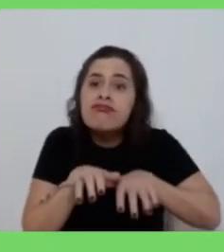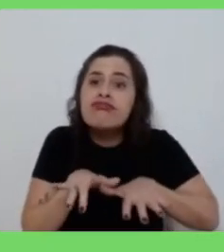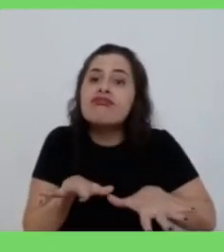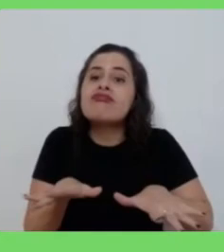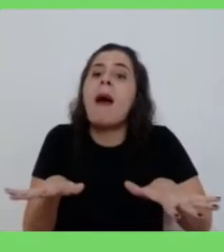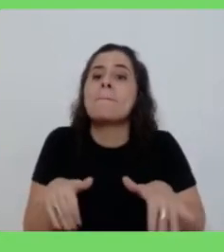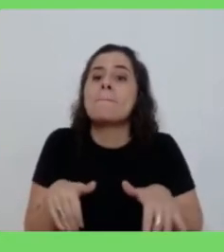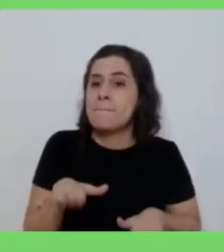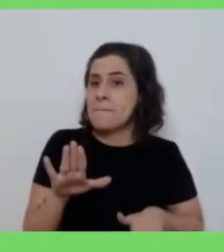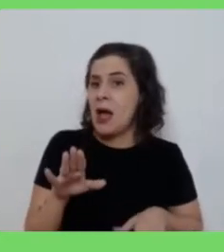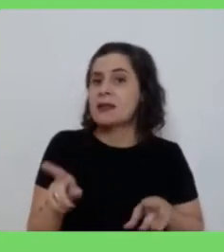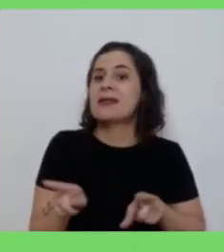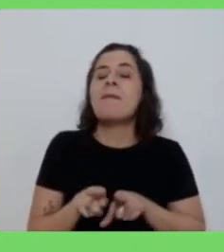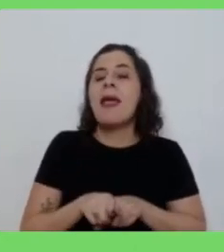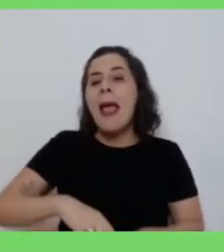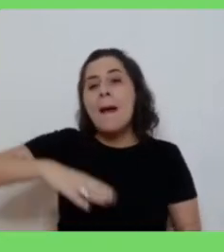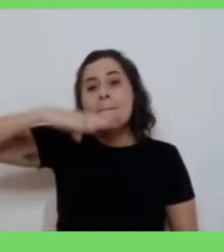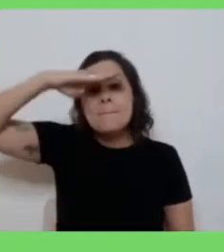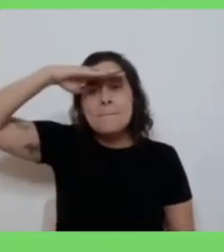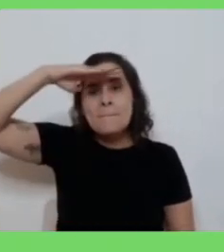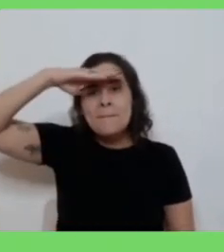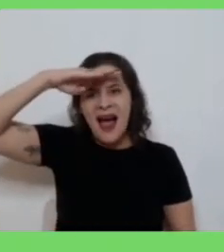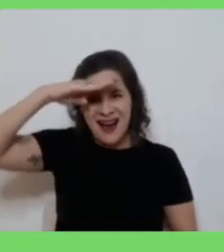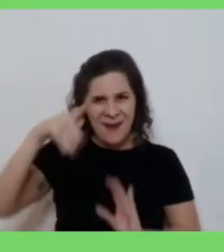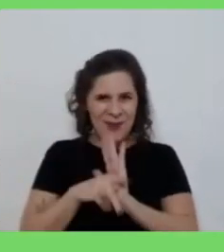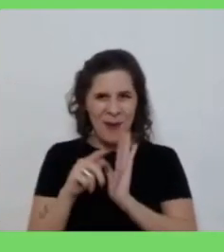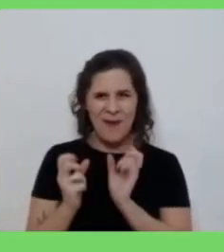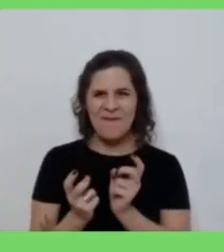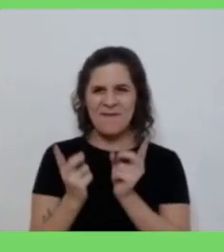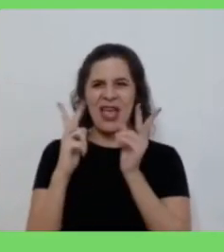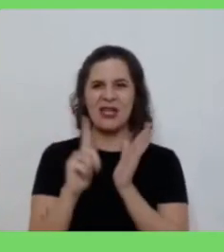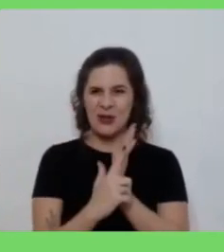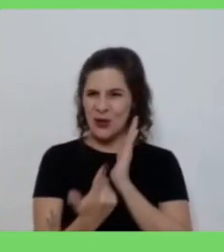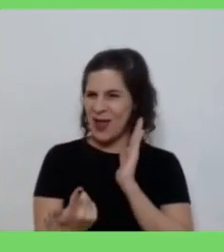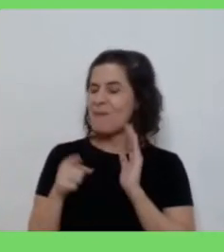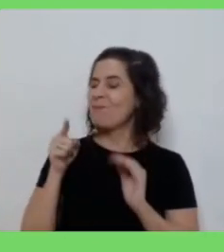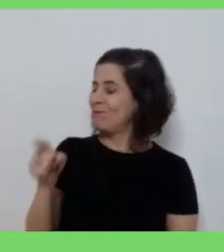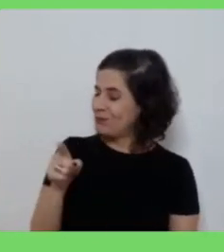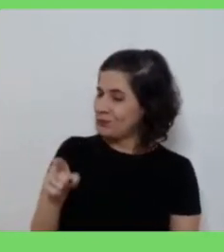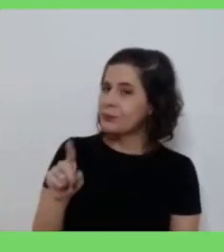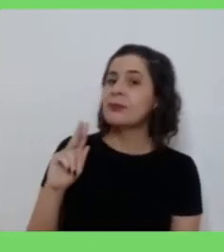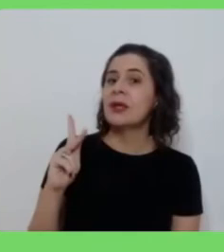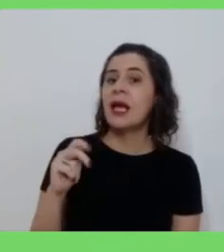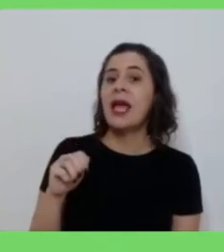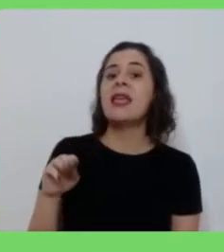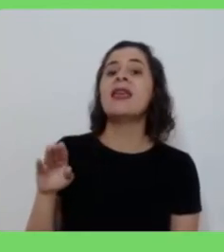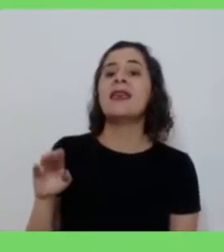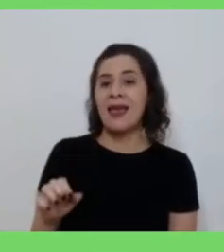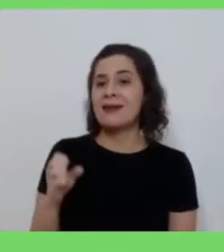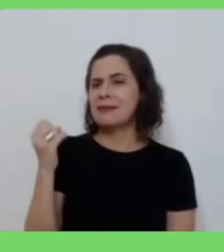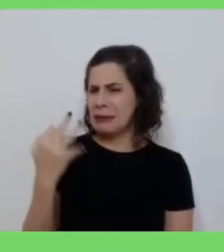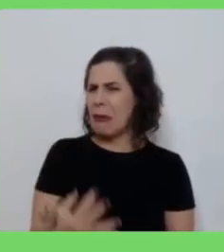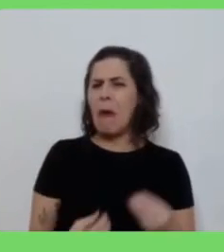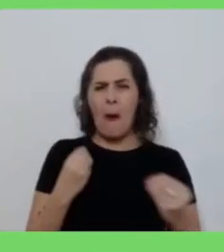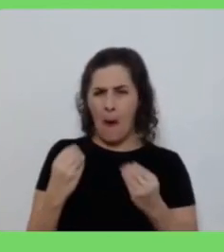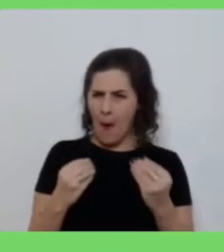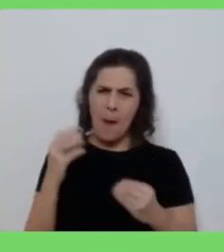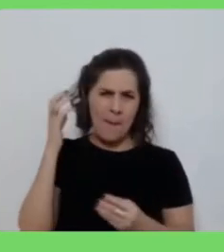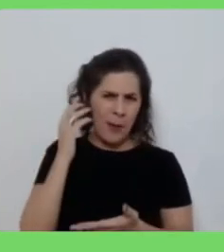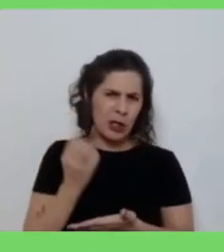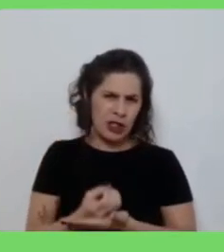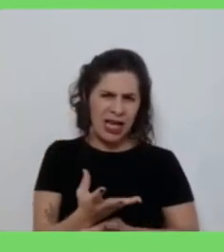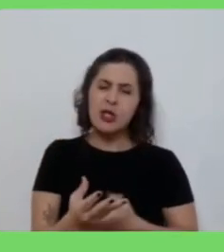também pós banca de jornal é uma coisa que o o Henrique Sampaio levantou isso muito naquele podcast dele que é o primeiro contato mas a